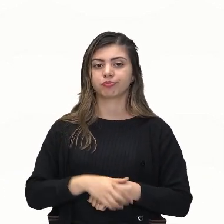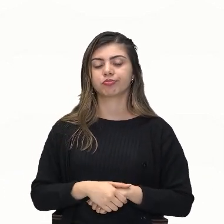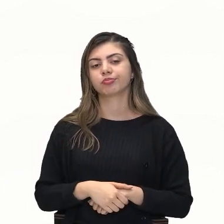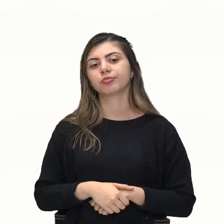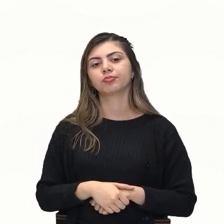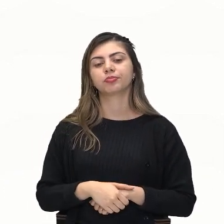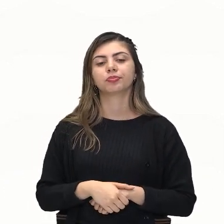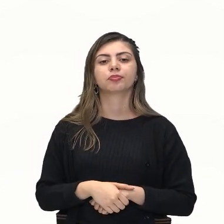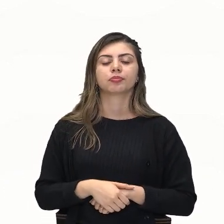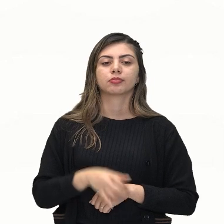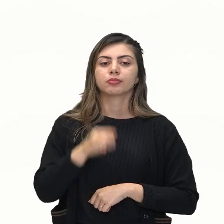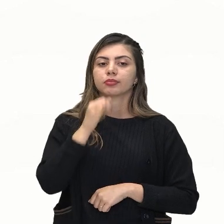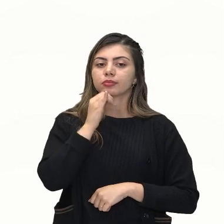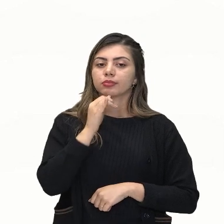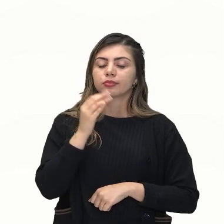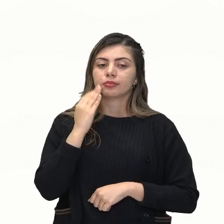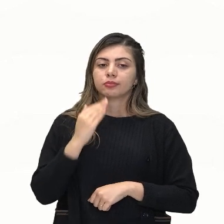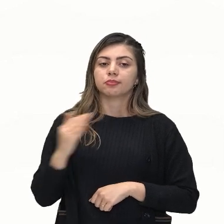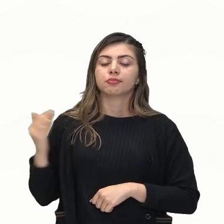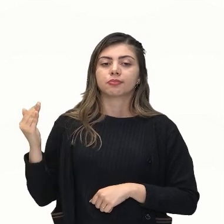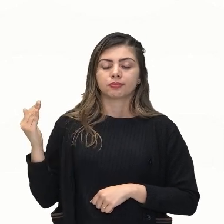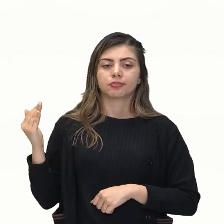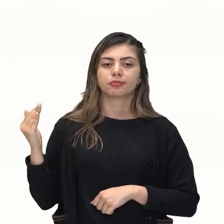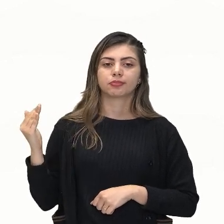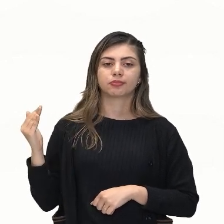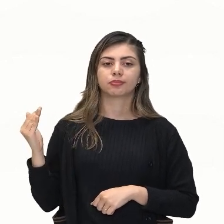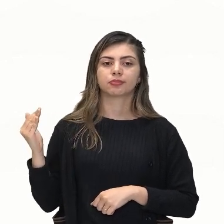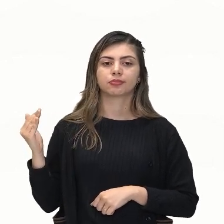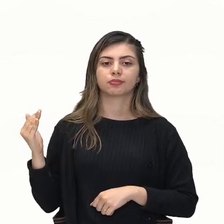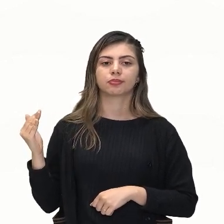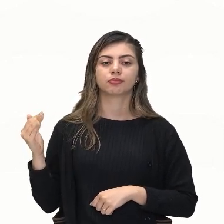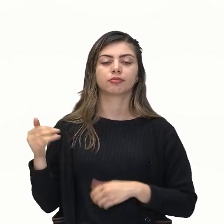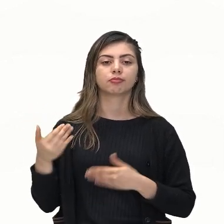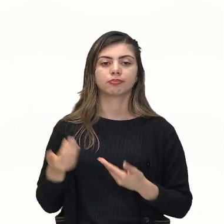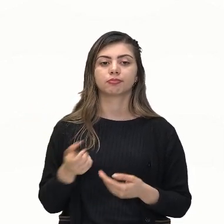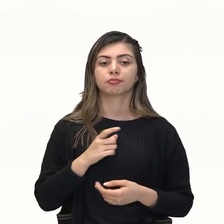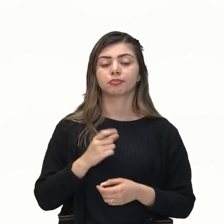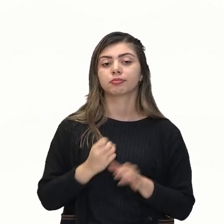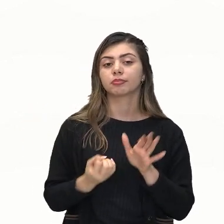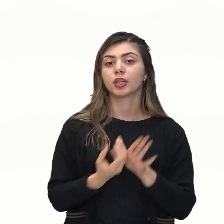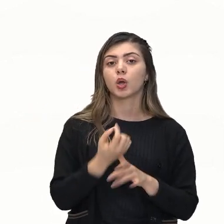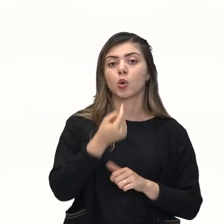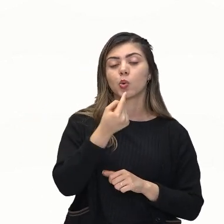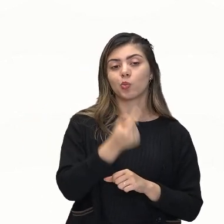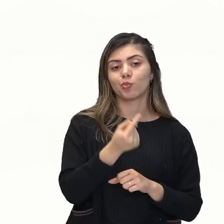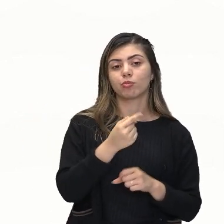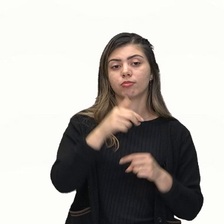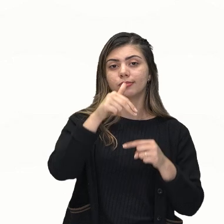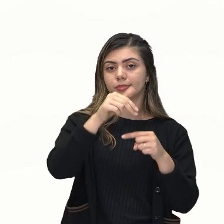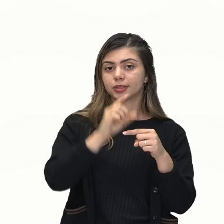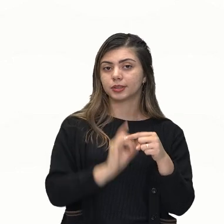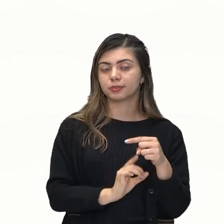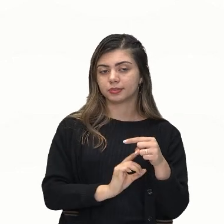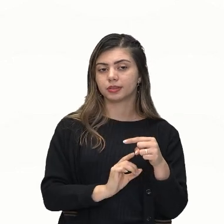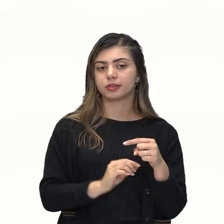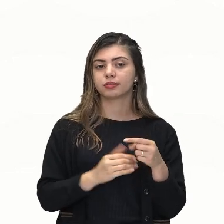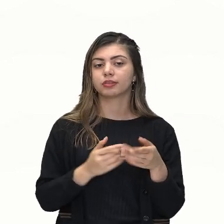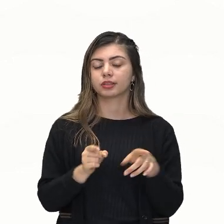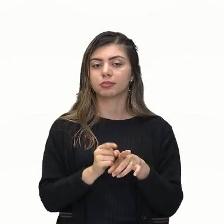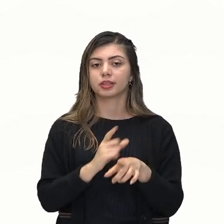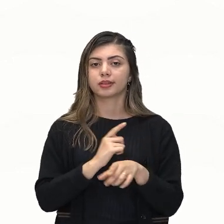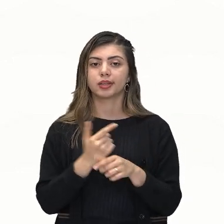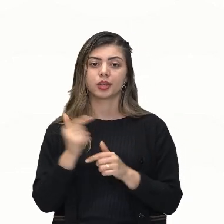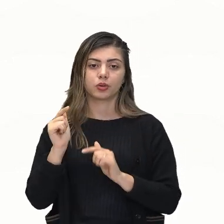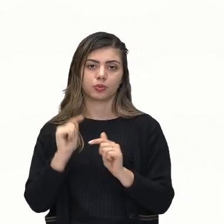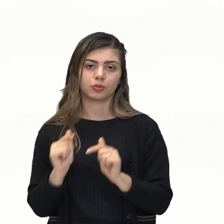Então aqui, ó, as somas equivalem a uma fração e aí você vai pegar as outras